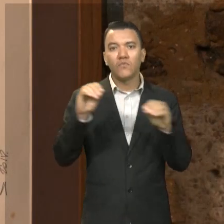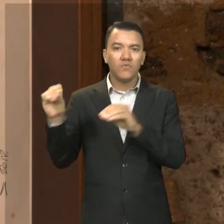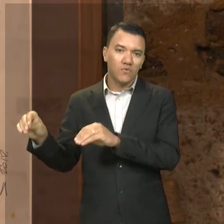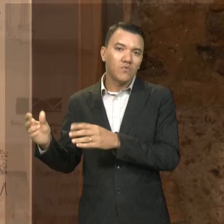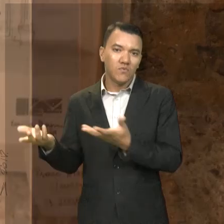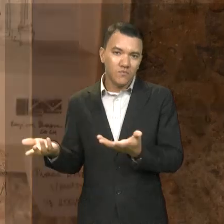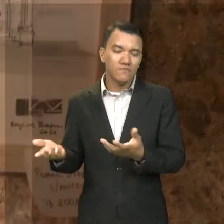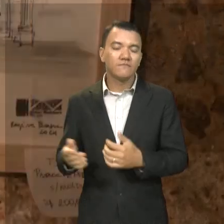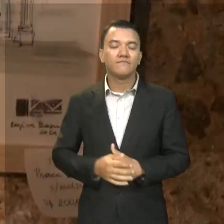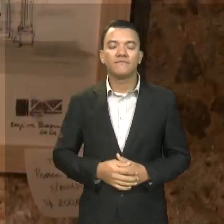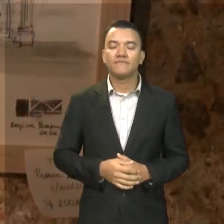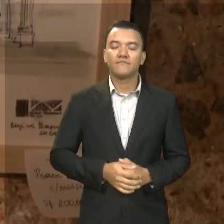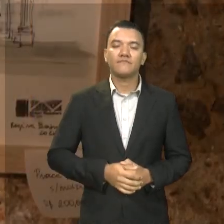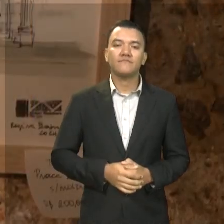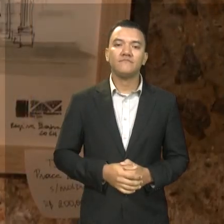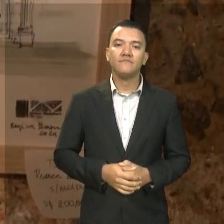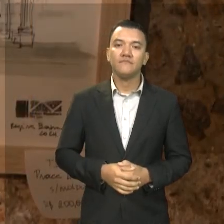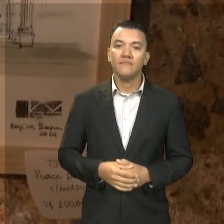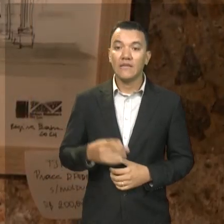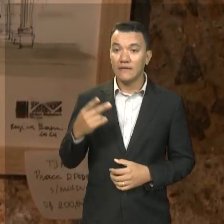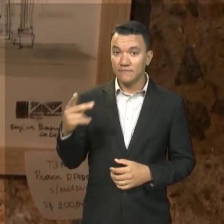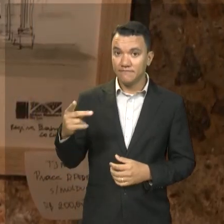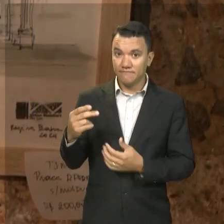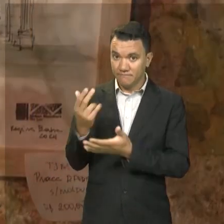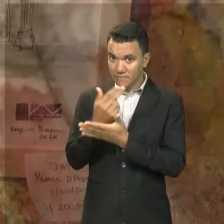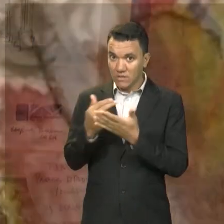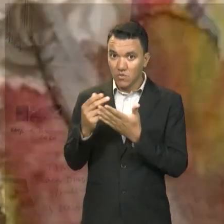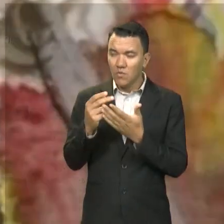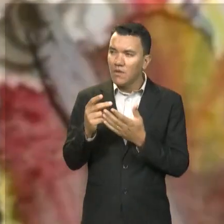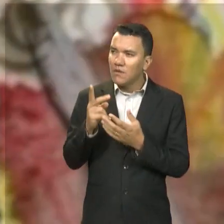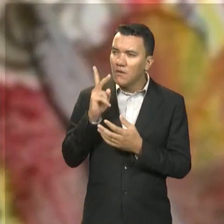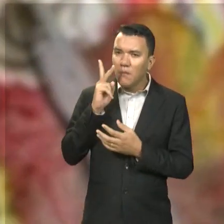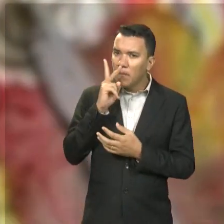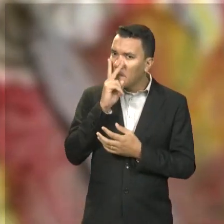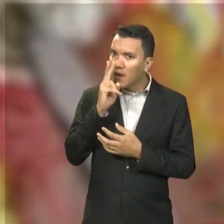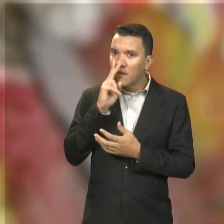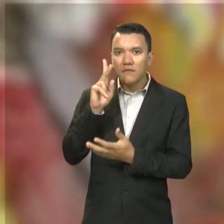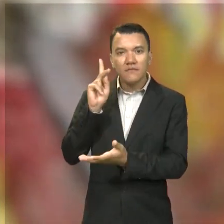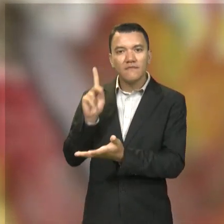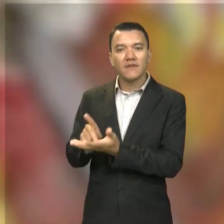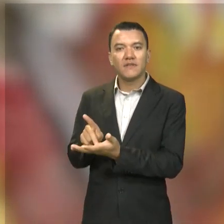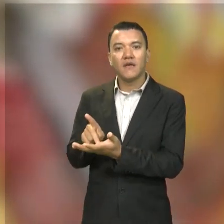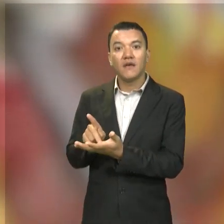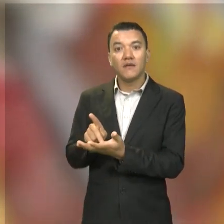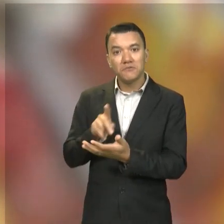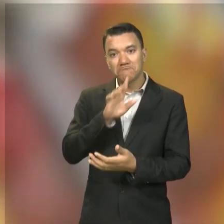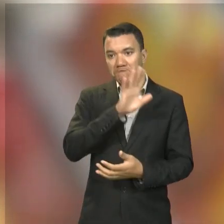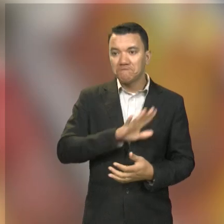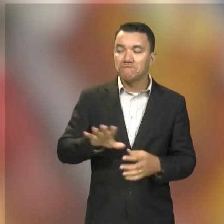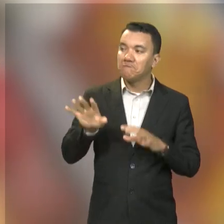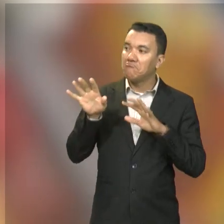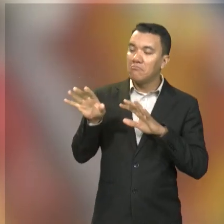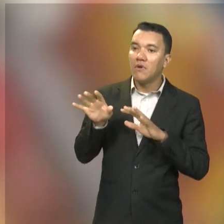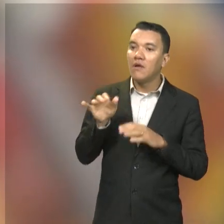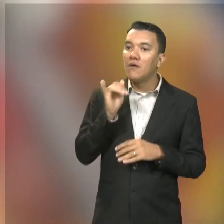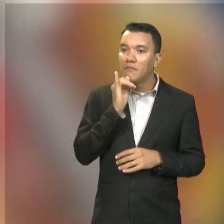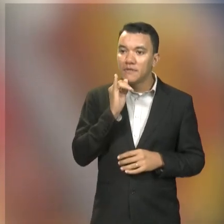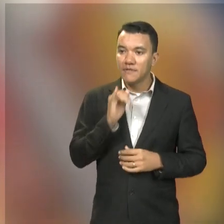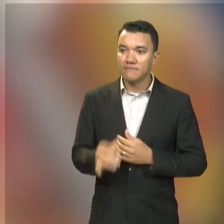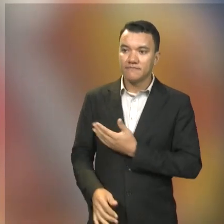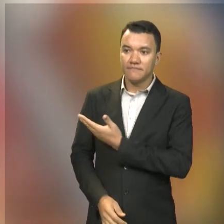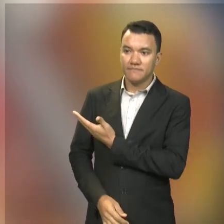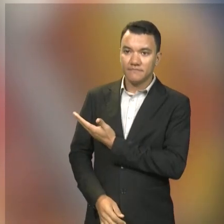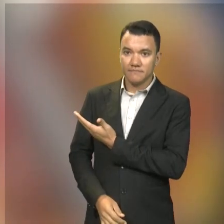realismo nas obras de Regina Borba ganhou reconhecimento nacional. Esta pintura, por exemplo, acaba de ser enviada para